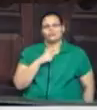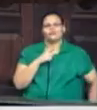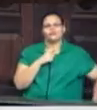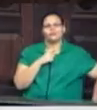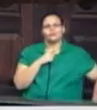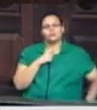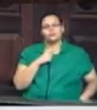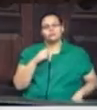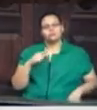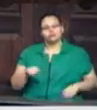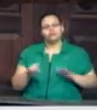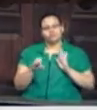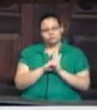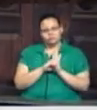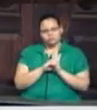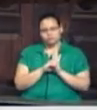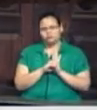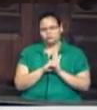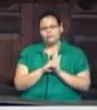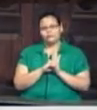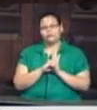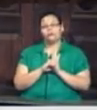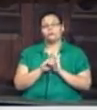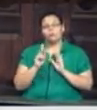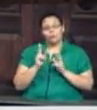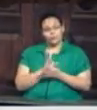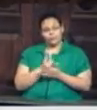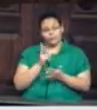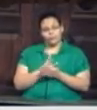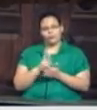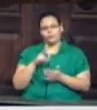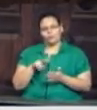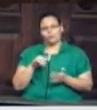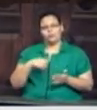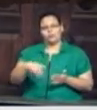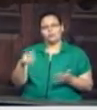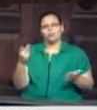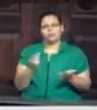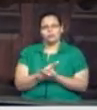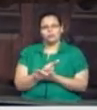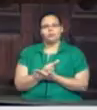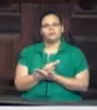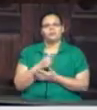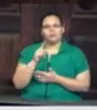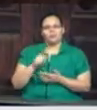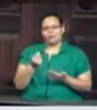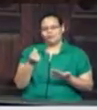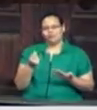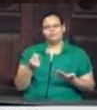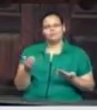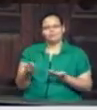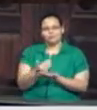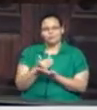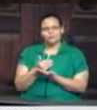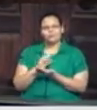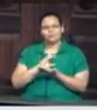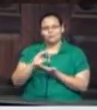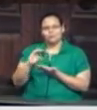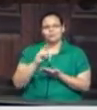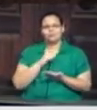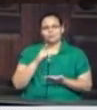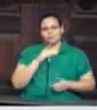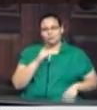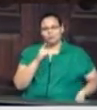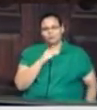existência prevista na Constituição, o mesmo vai acontecer com os fundos que têm a